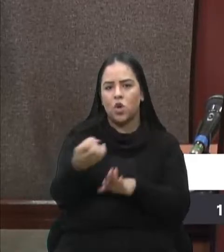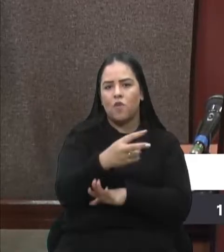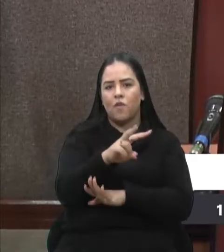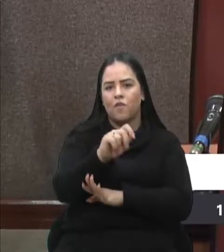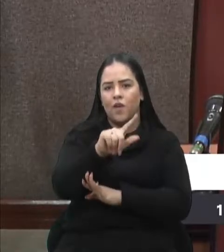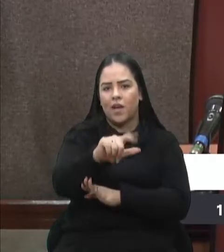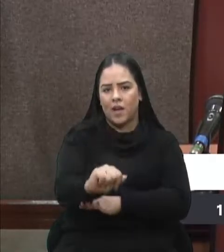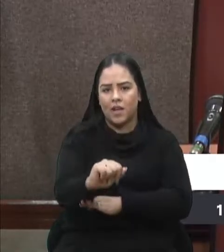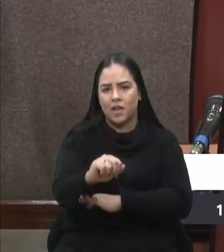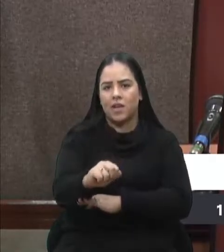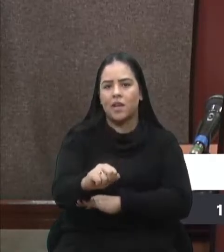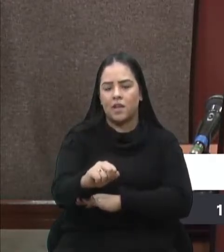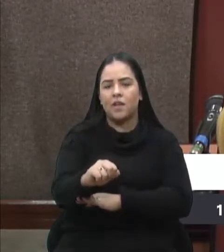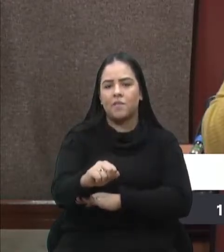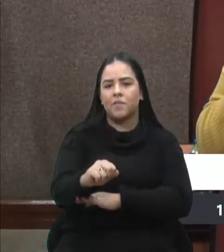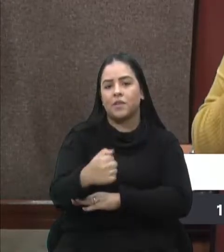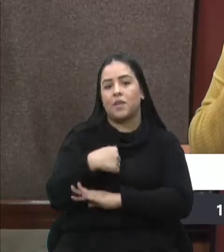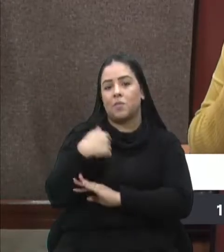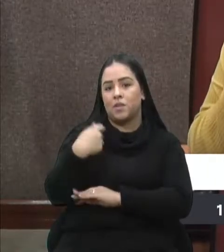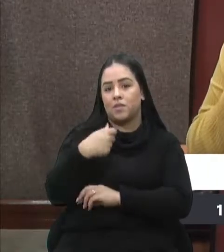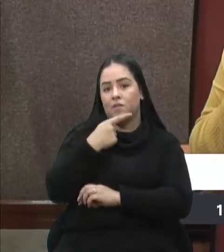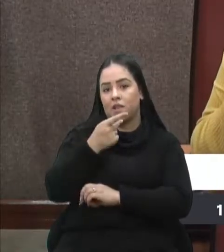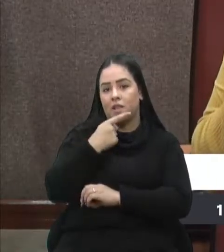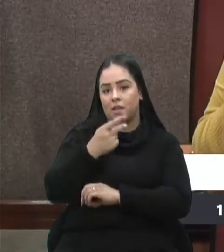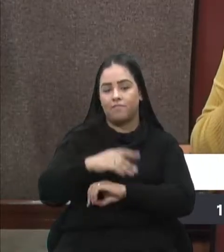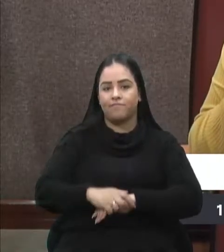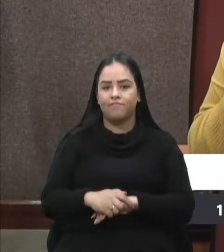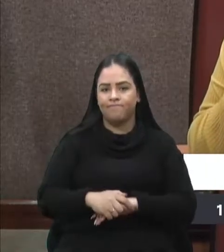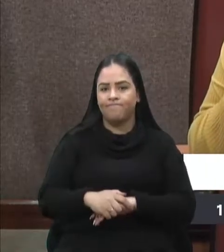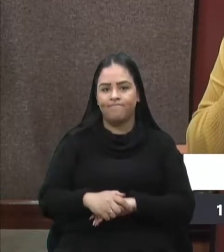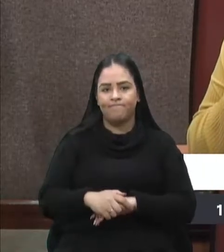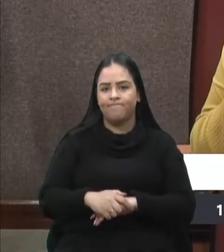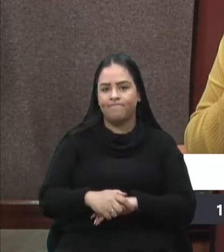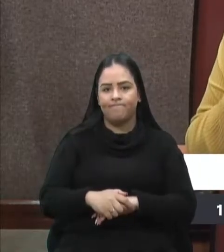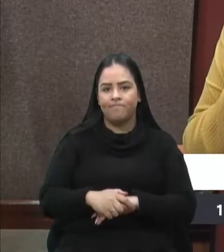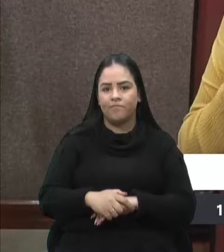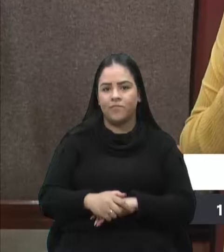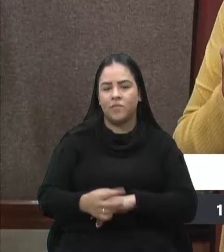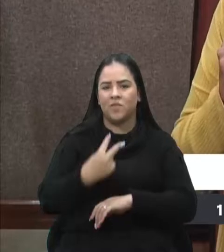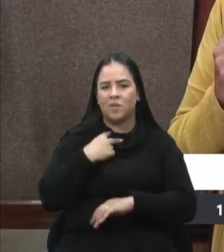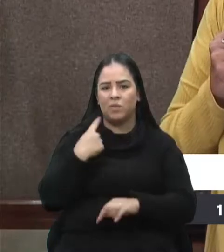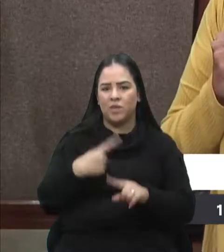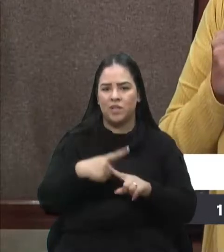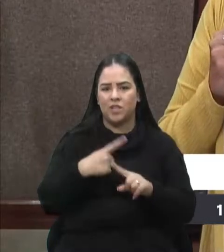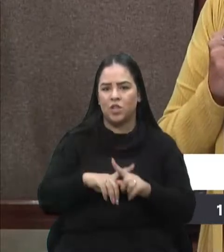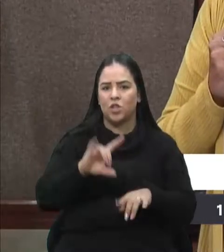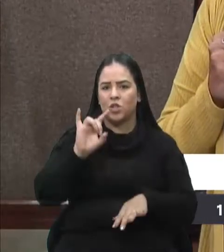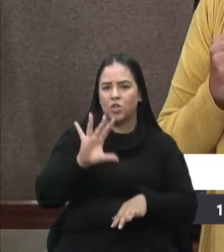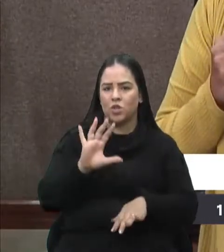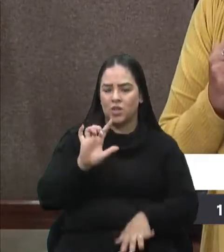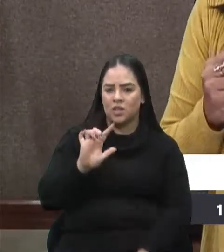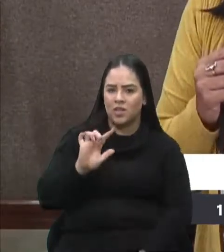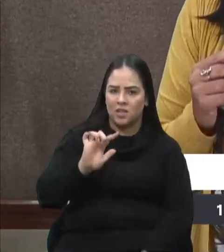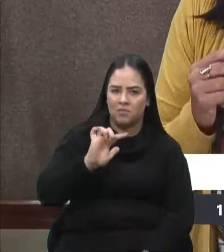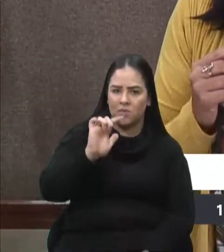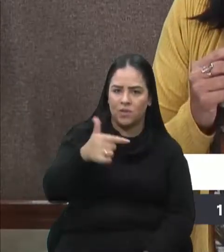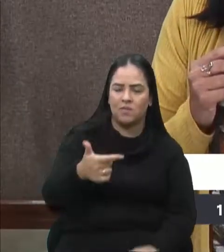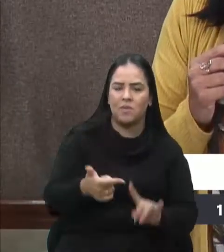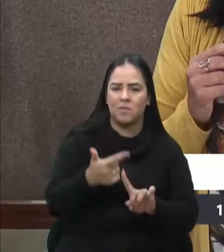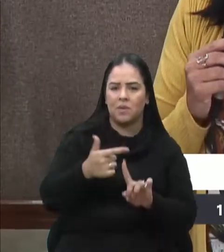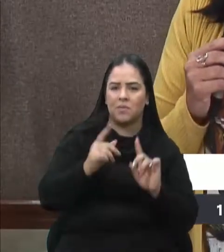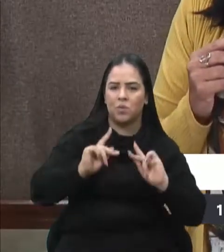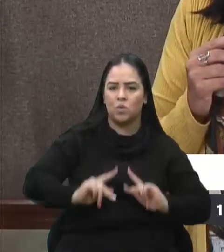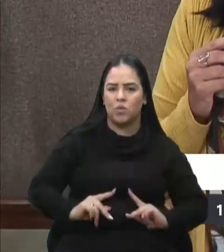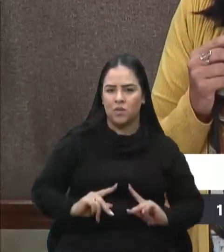pública. E aí eu preciso dizer, né, vereador, isso é uma injustiça. A matéria na imprensa só saiu depois que as primeiras pessoas